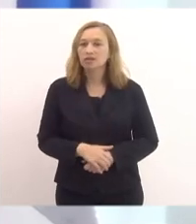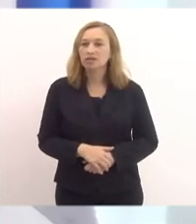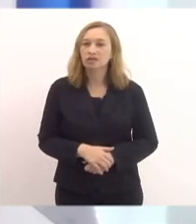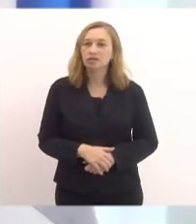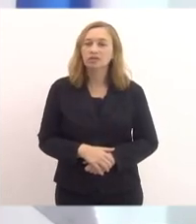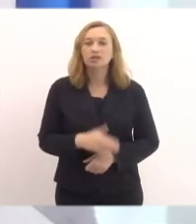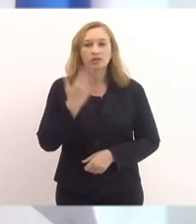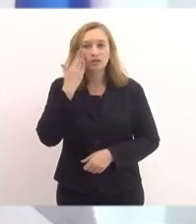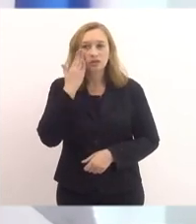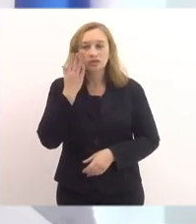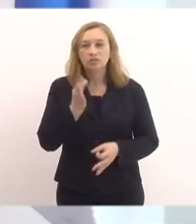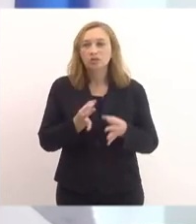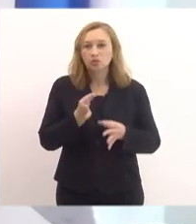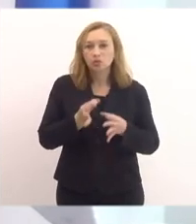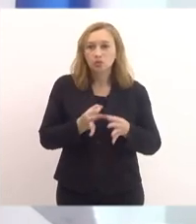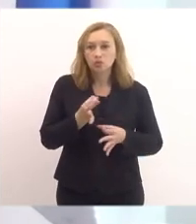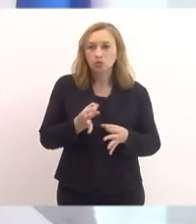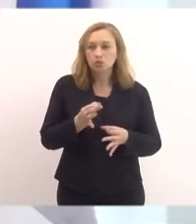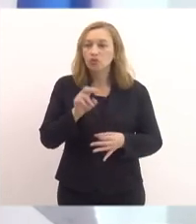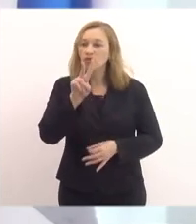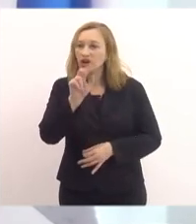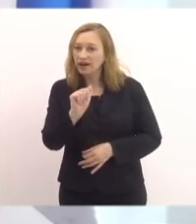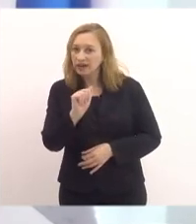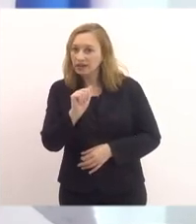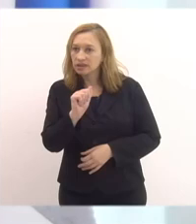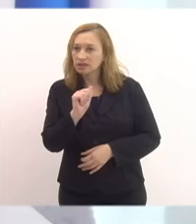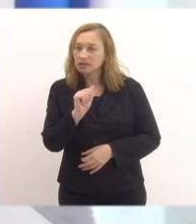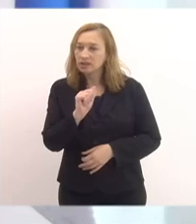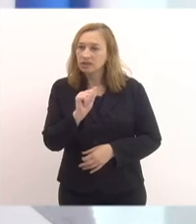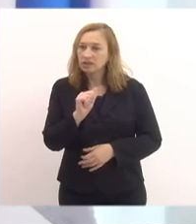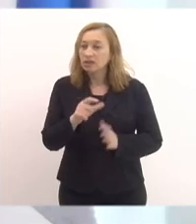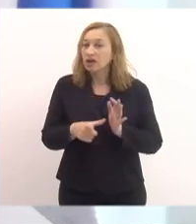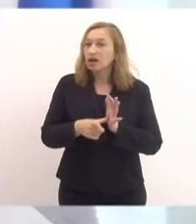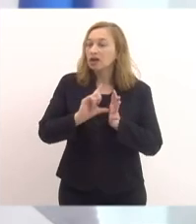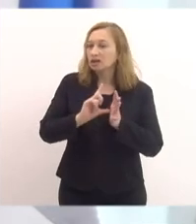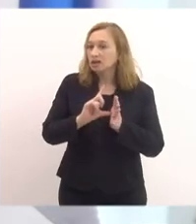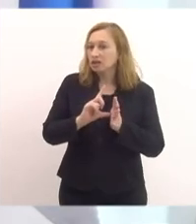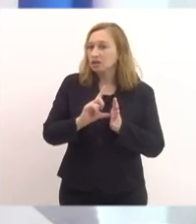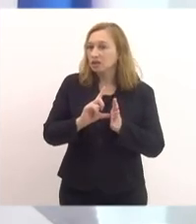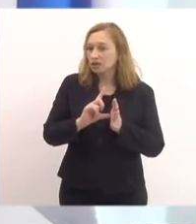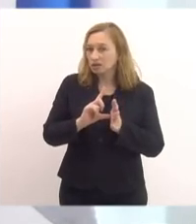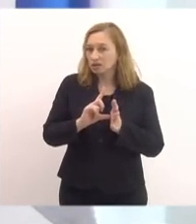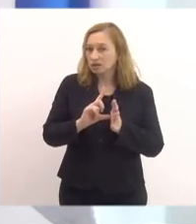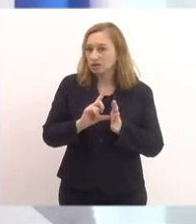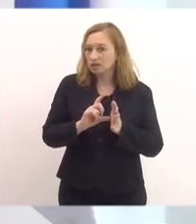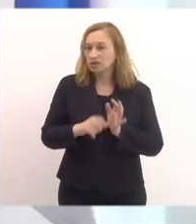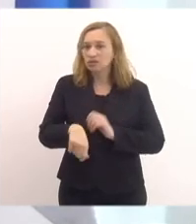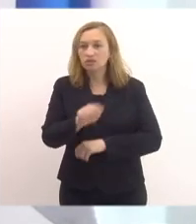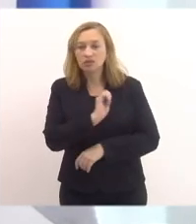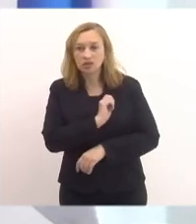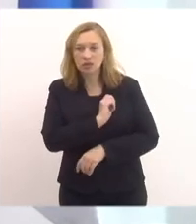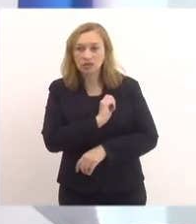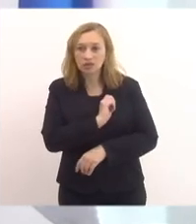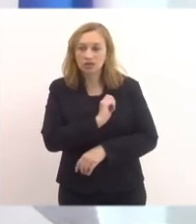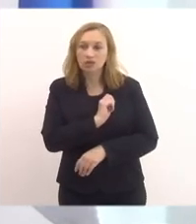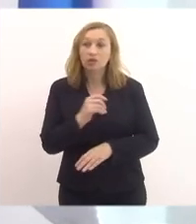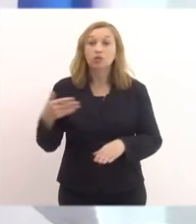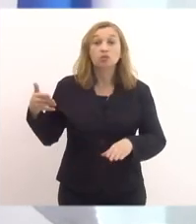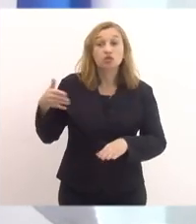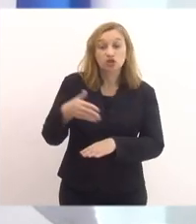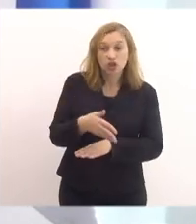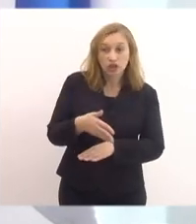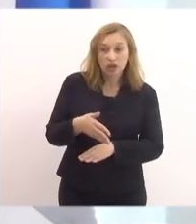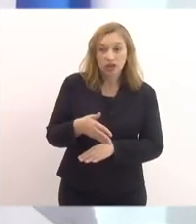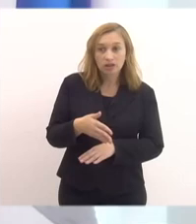eu tenho um entendimento jurídico que são vagas anteriores ao regime, então são vagas que já foram. Quando o regime vem, elas